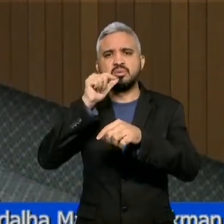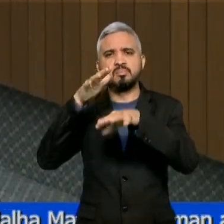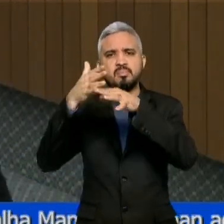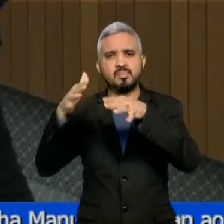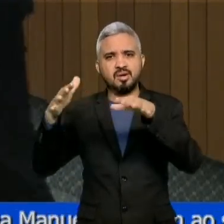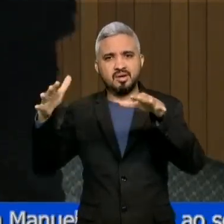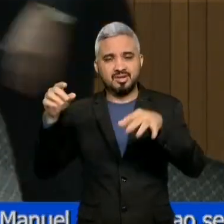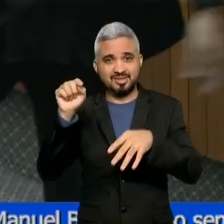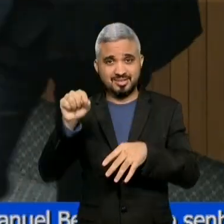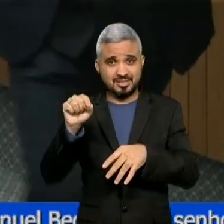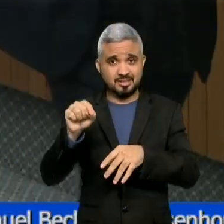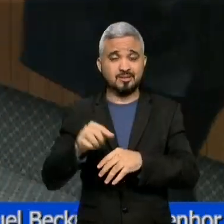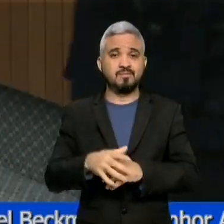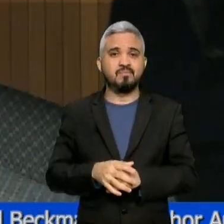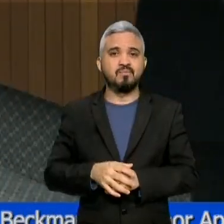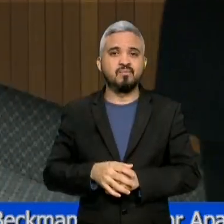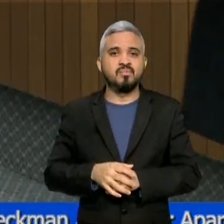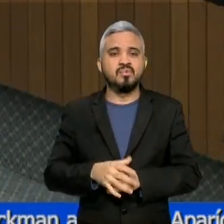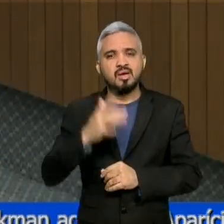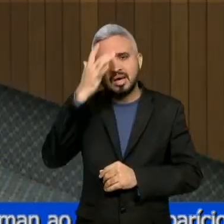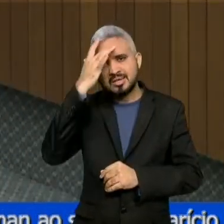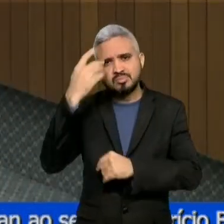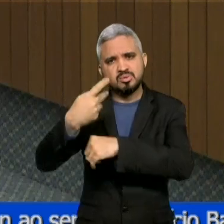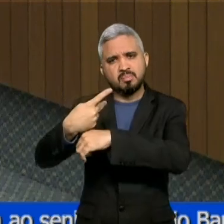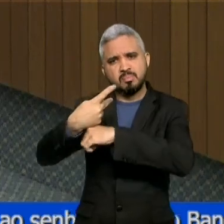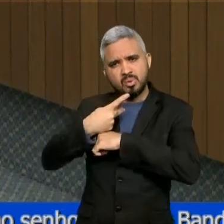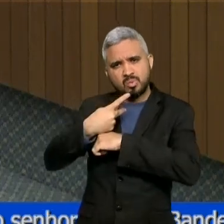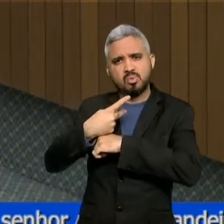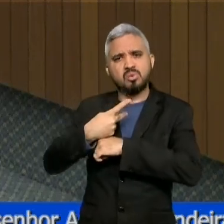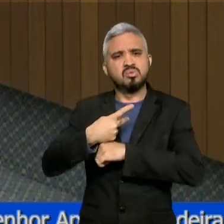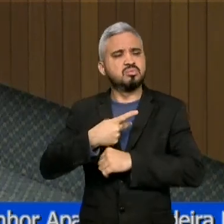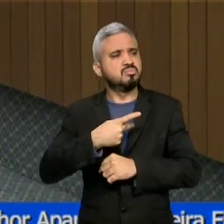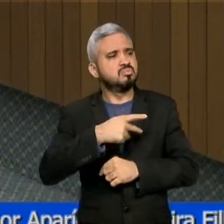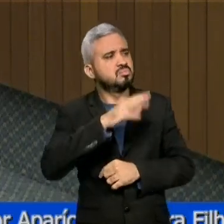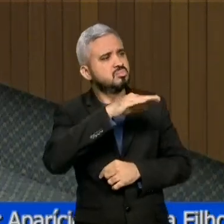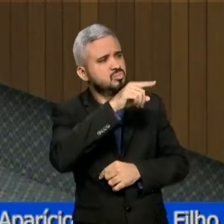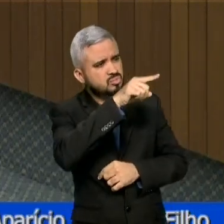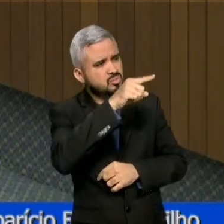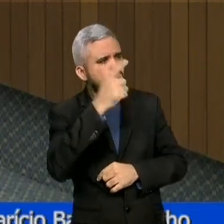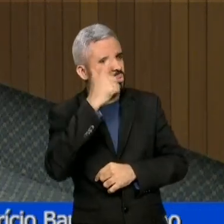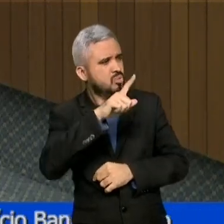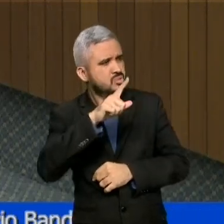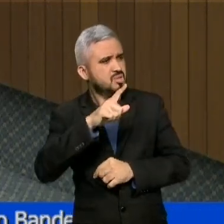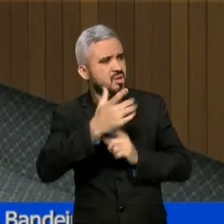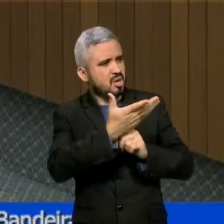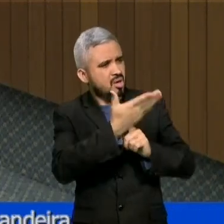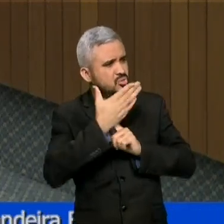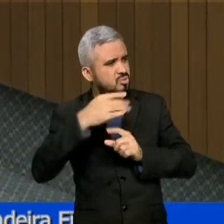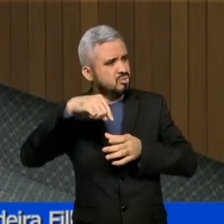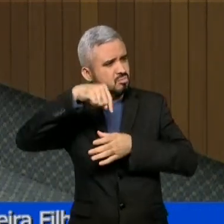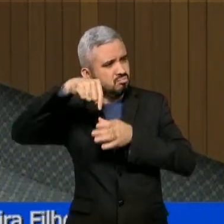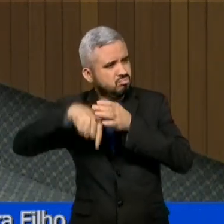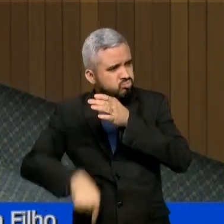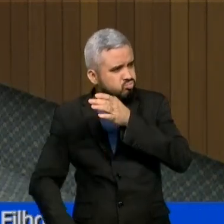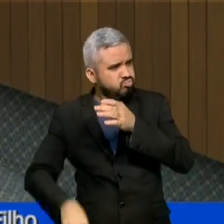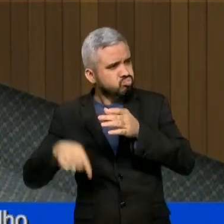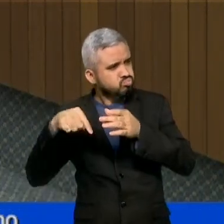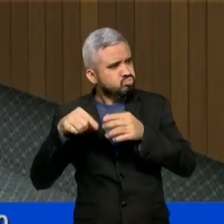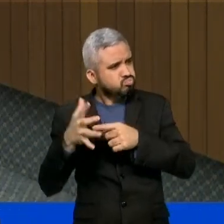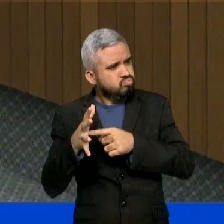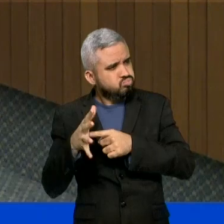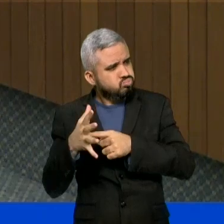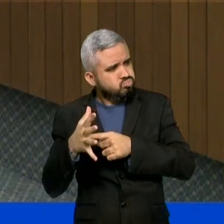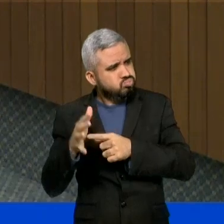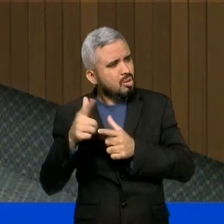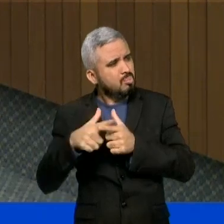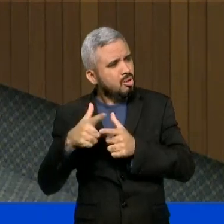eu andando por lá, a população procurou e falou, pai, você não consegue ajeitar o poço aqui da gente? Tá, a bomba está com problema. Eu falei, rapaz, eu vou